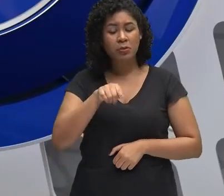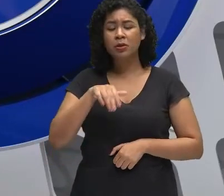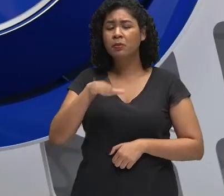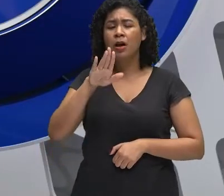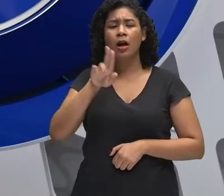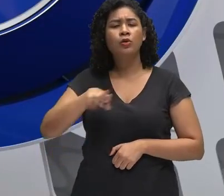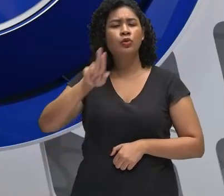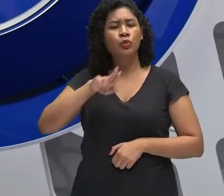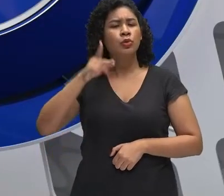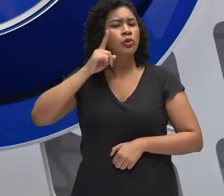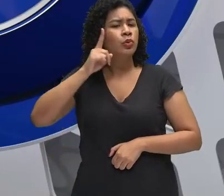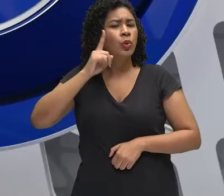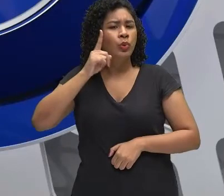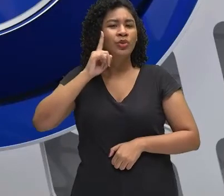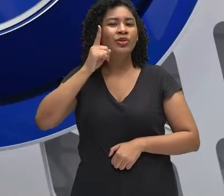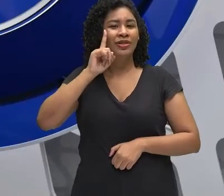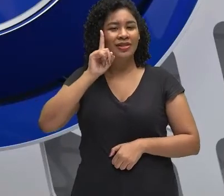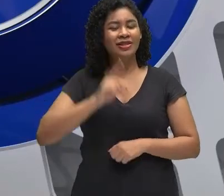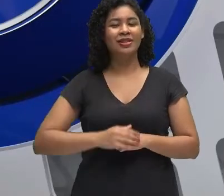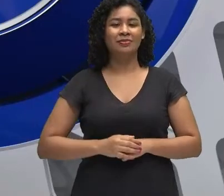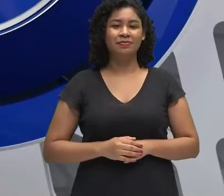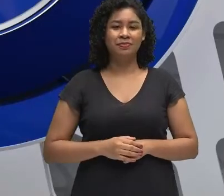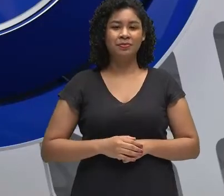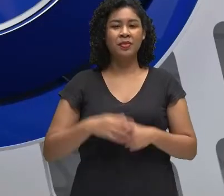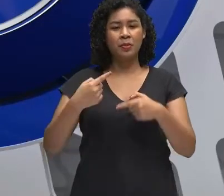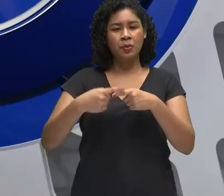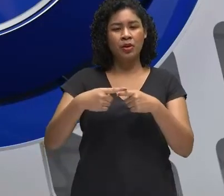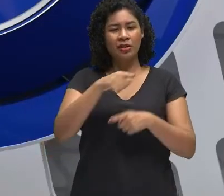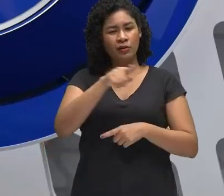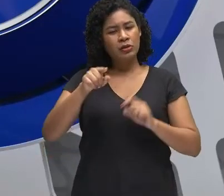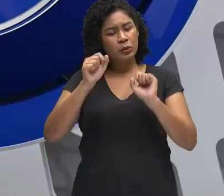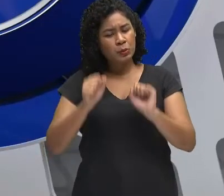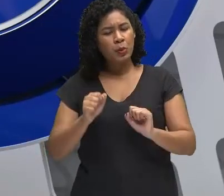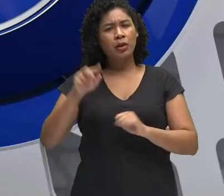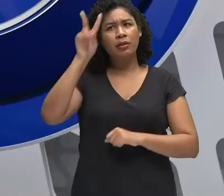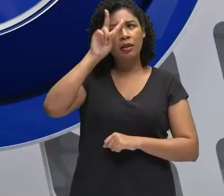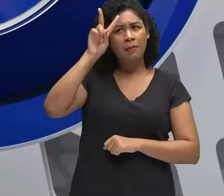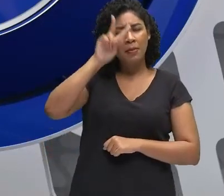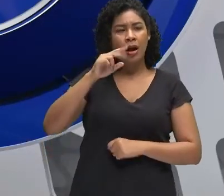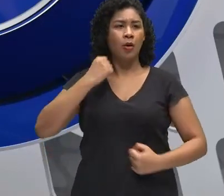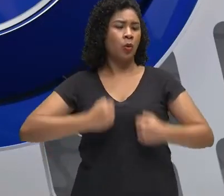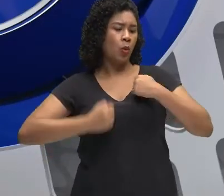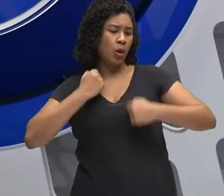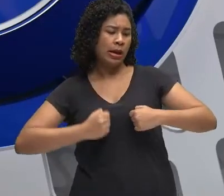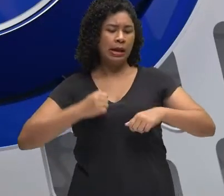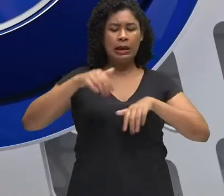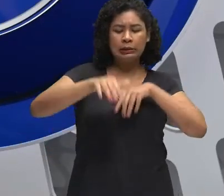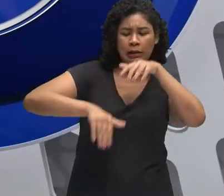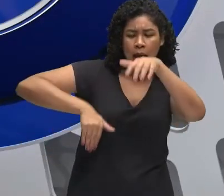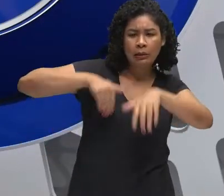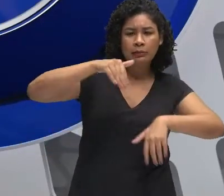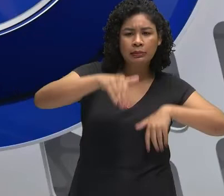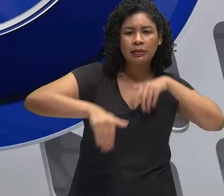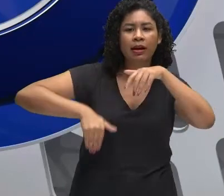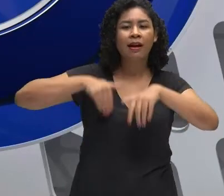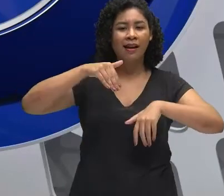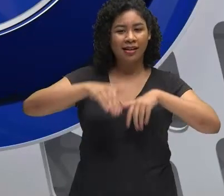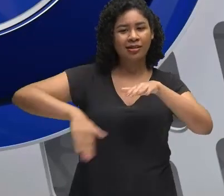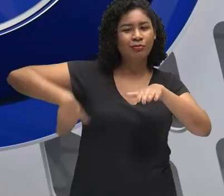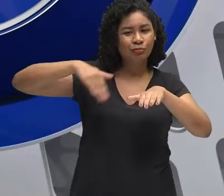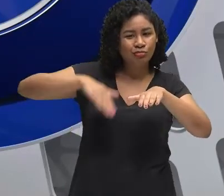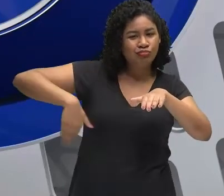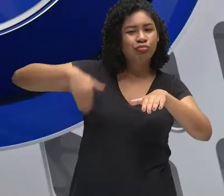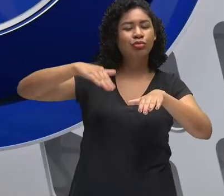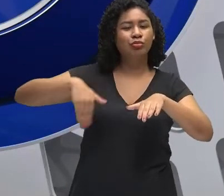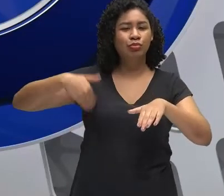utilizados mesmo no dia a dia em inglês, né? Que a gente pode lembrar, correr, nadar, pular, escovar os dentes. Então, essa foi a ideia quando a gente